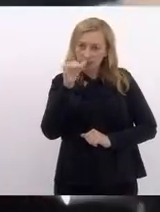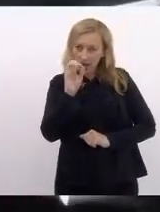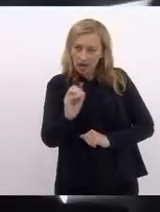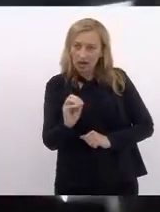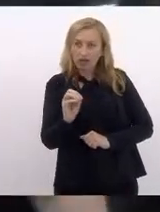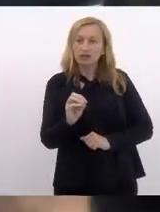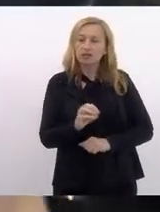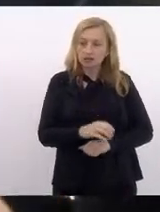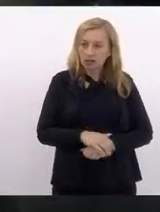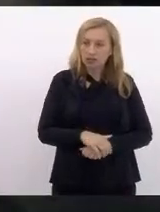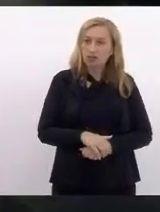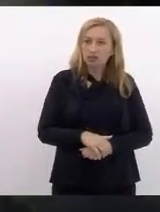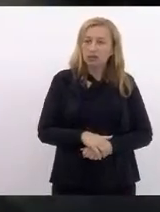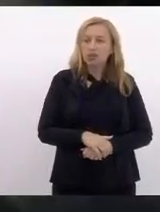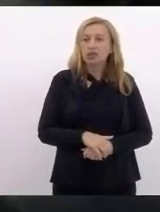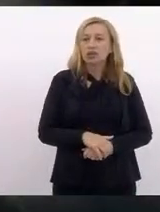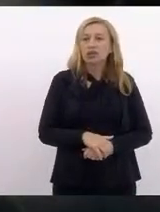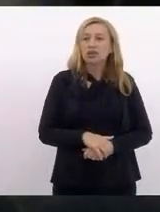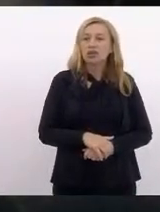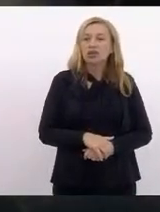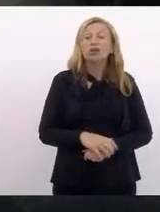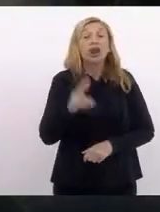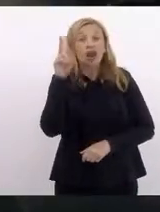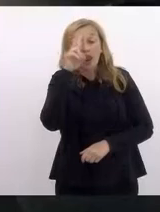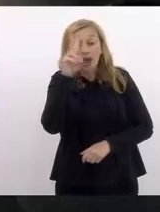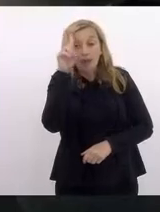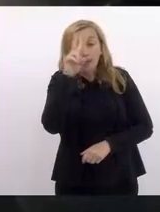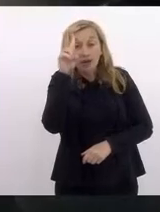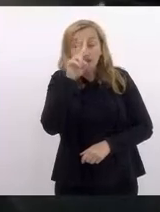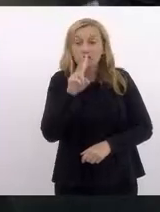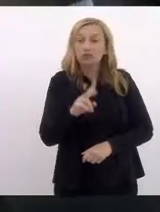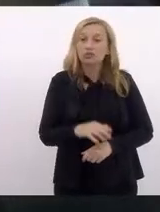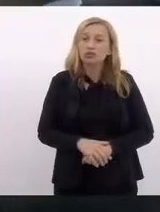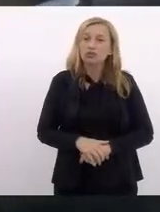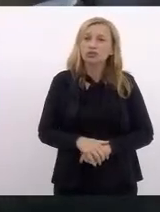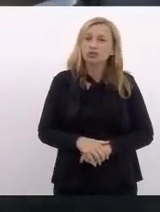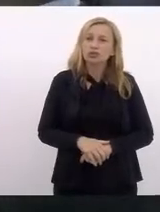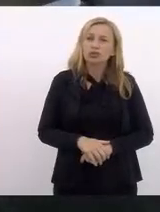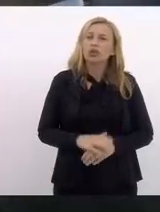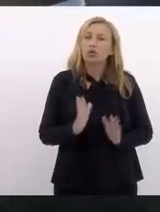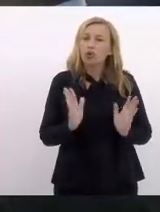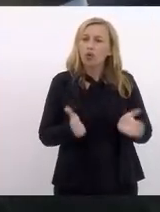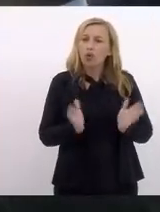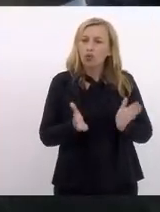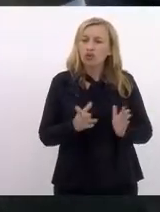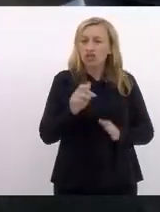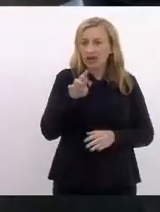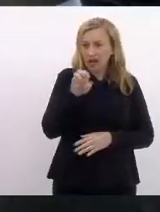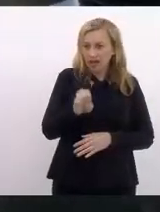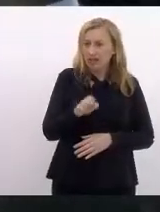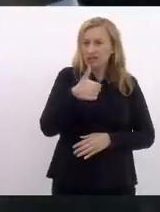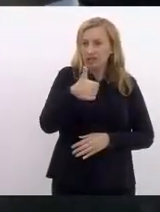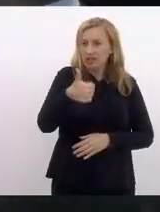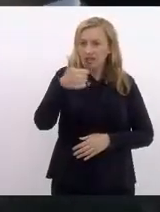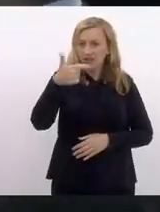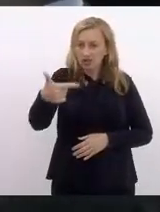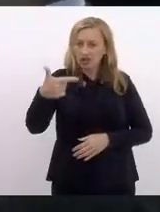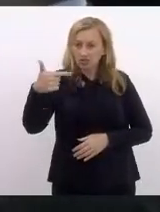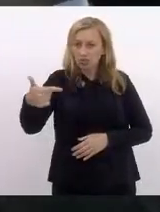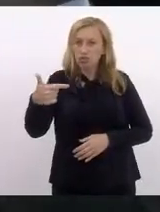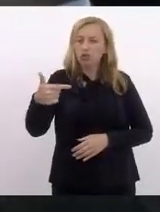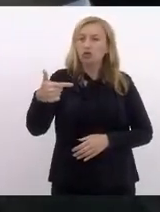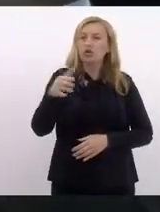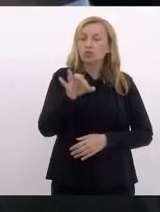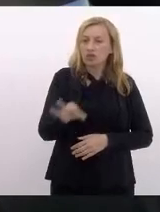sociais aqui ó intermediário Lembrando que do jeito que hoje está a Gretchen o 122 por cento dos